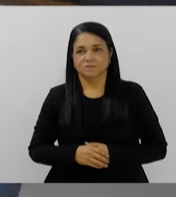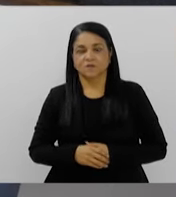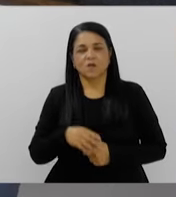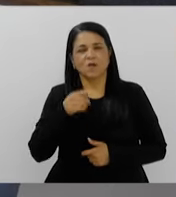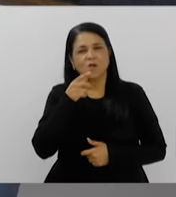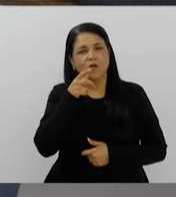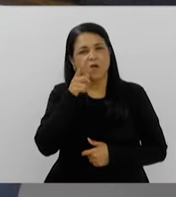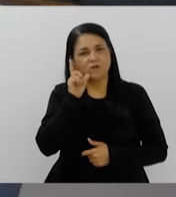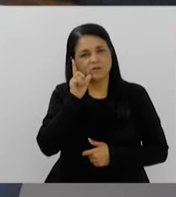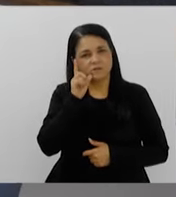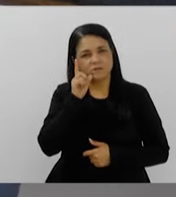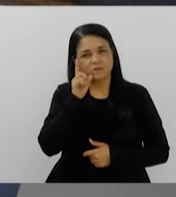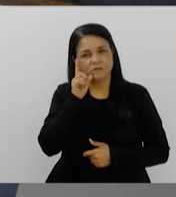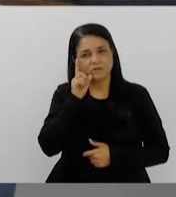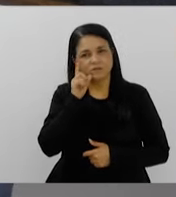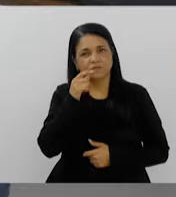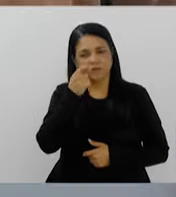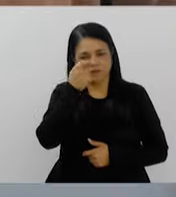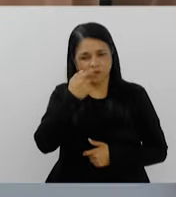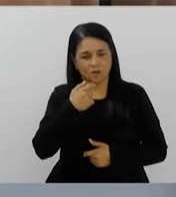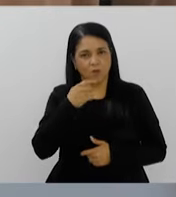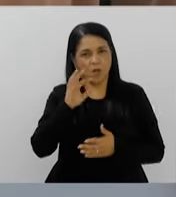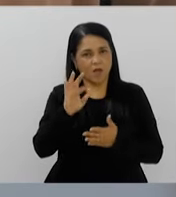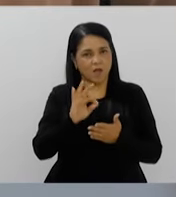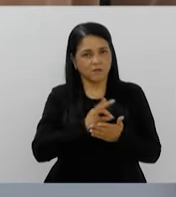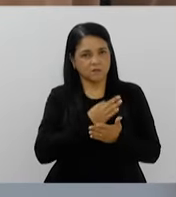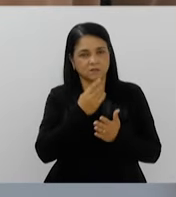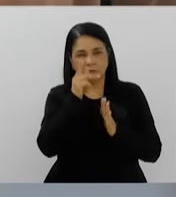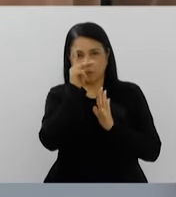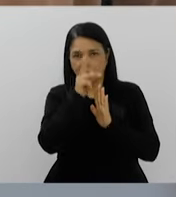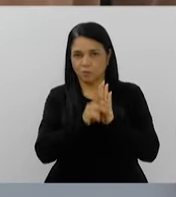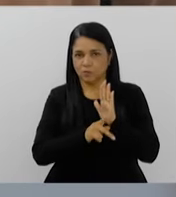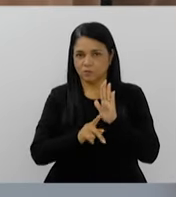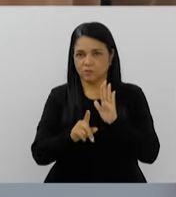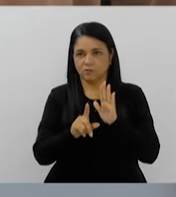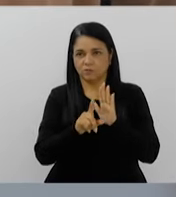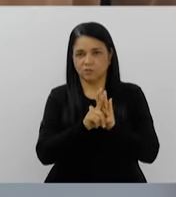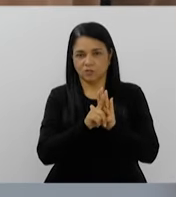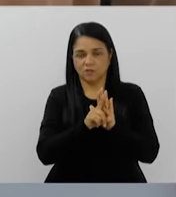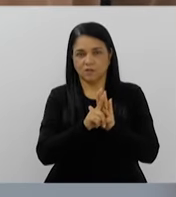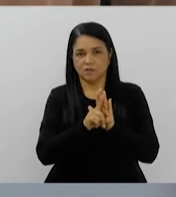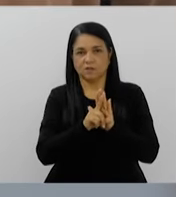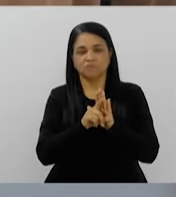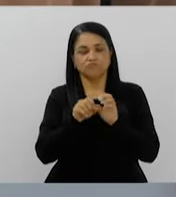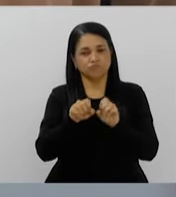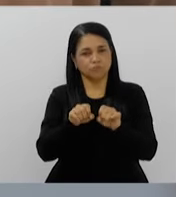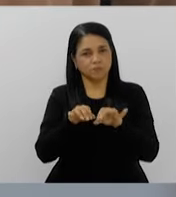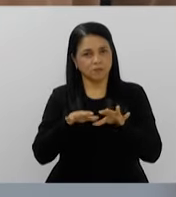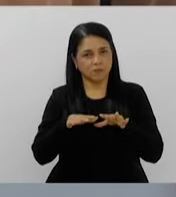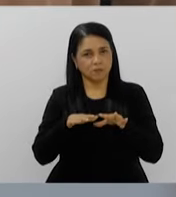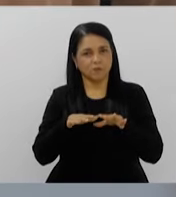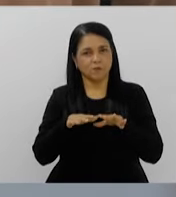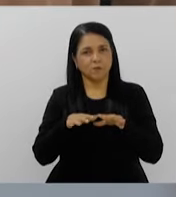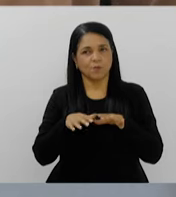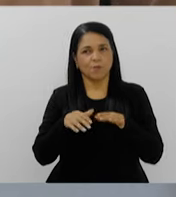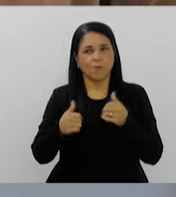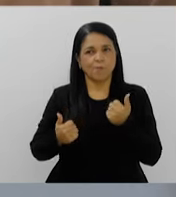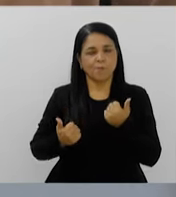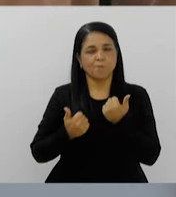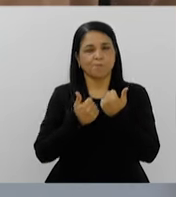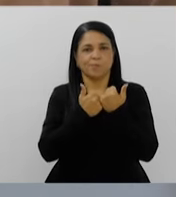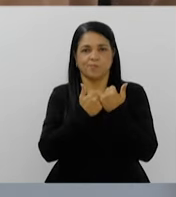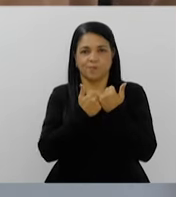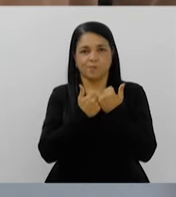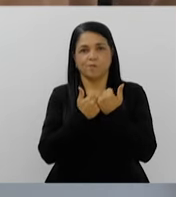Ontem, eu assinei um projeto de lei em plenário, assinei o apoiamento,